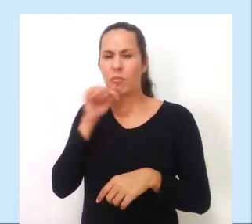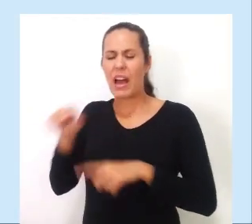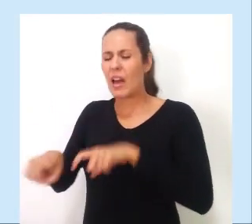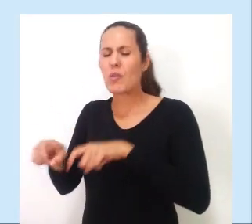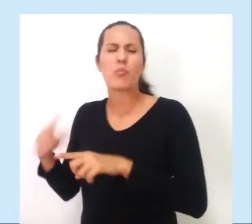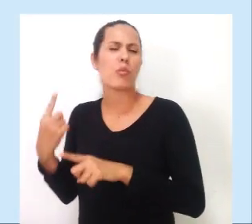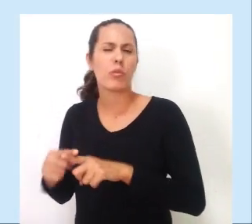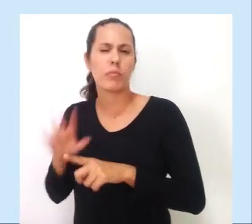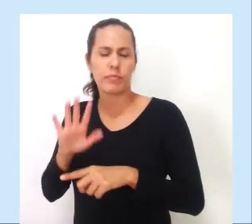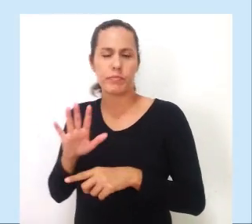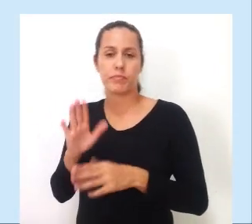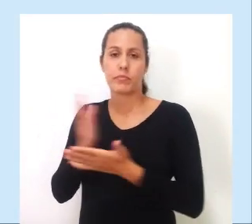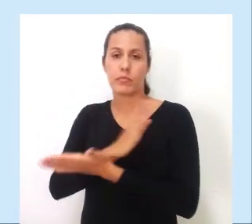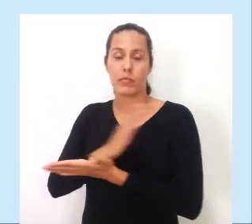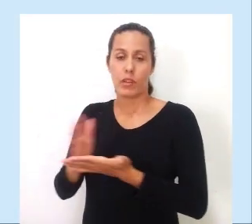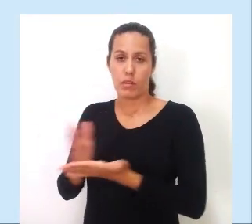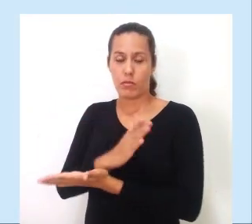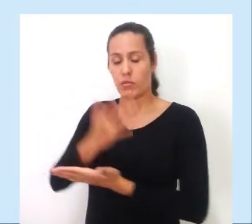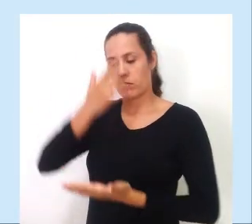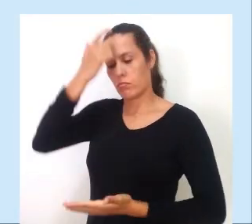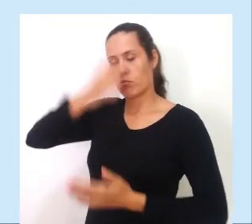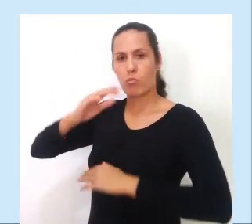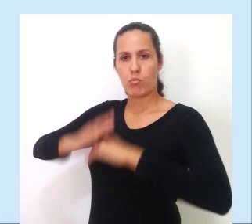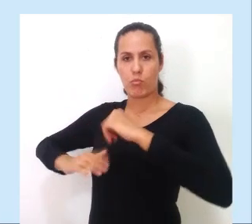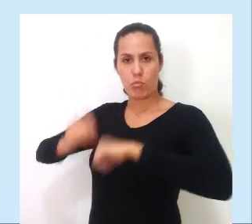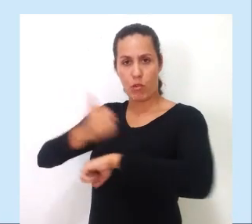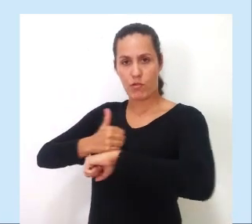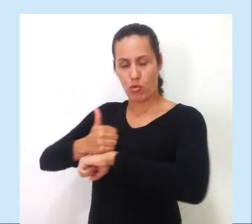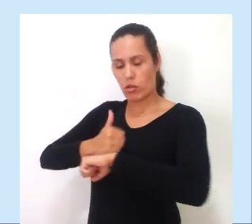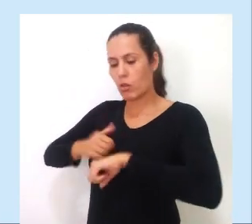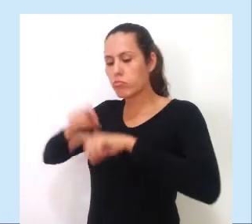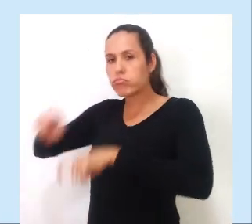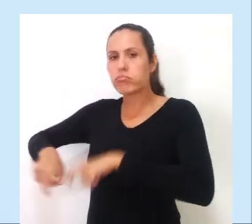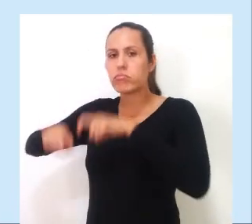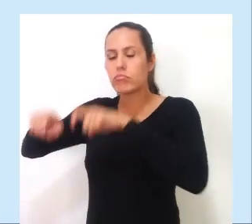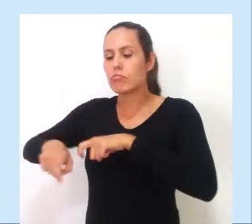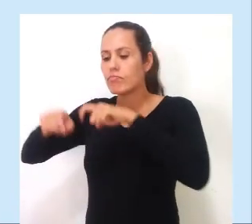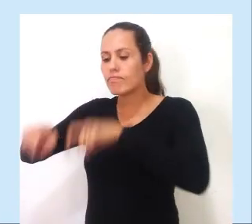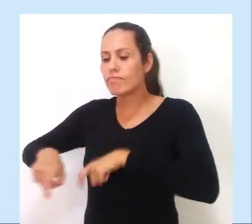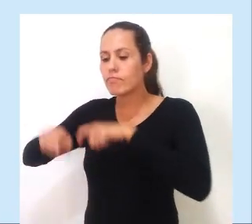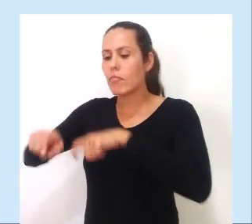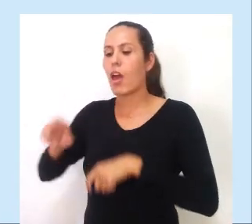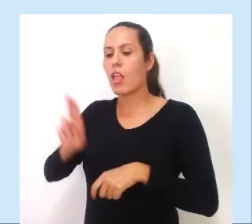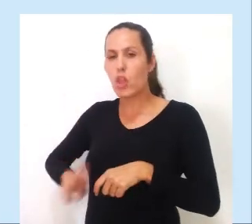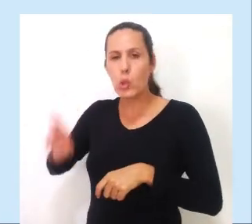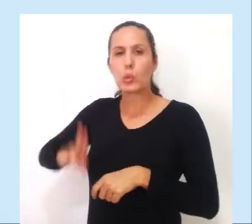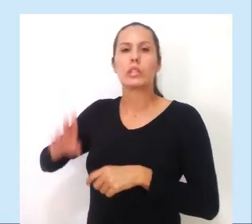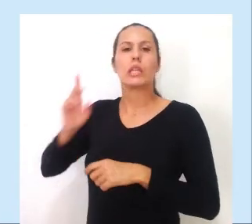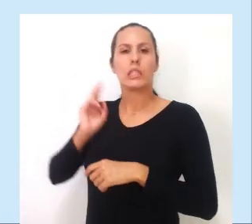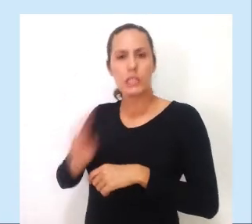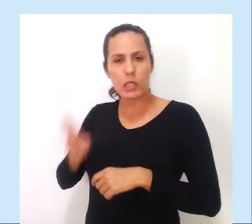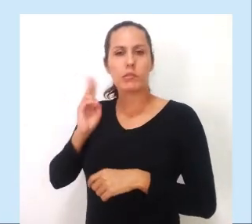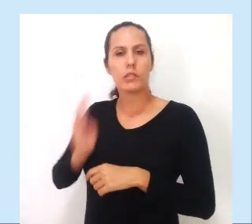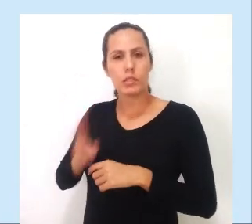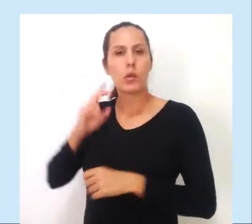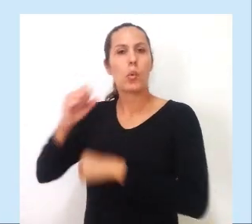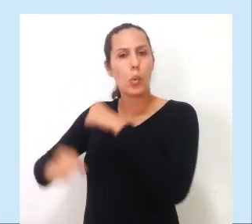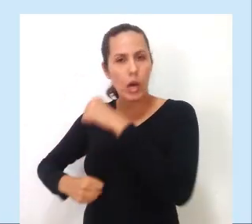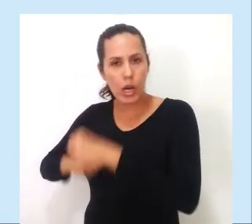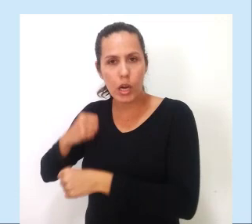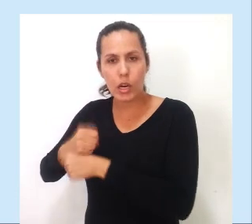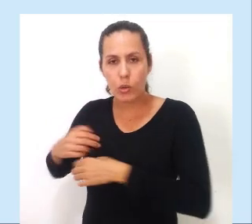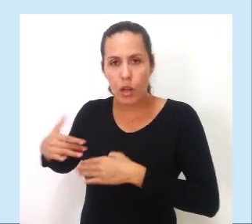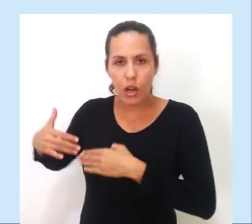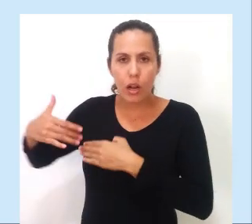agricultura, é porque, às vezes, o agricultor ele utiliza tanto aquela